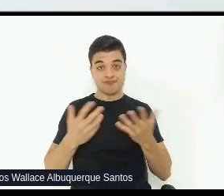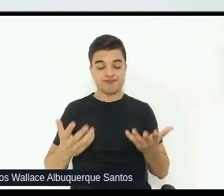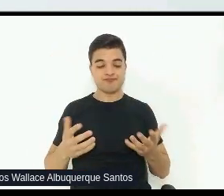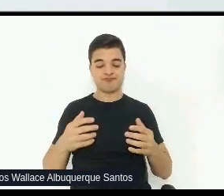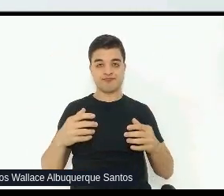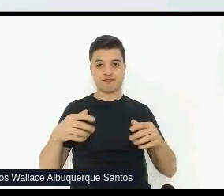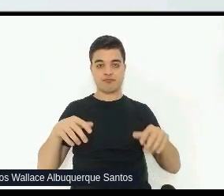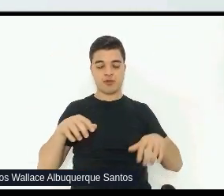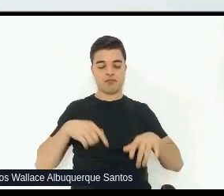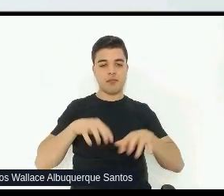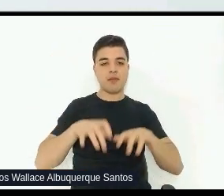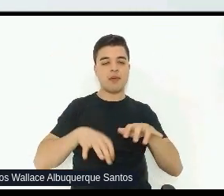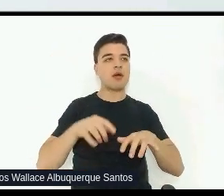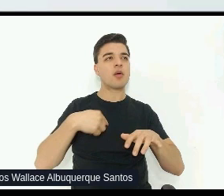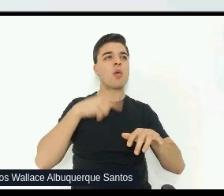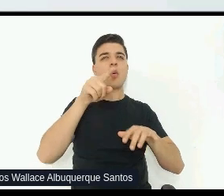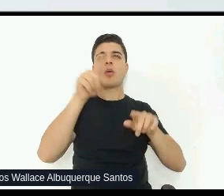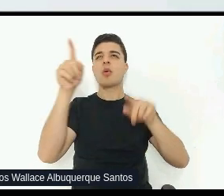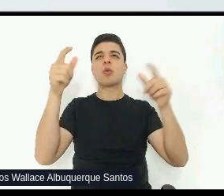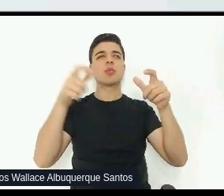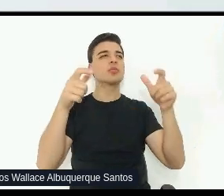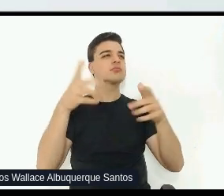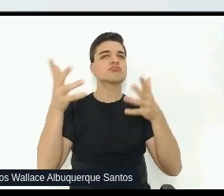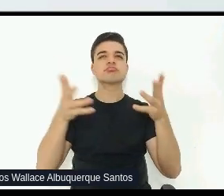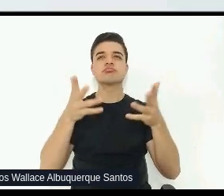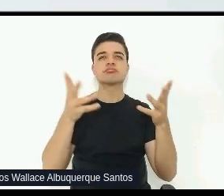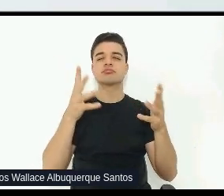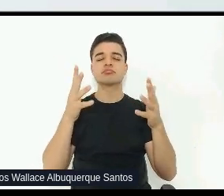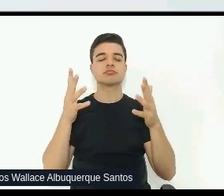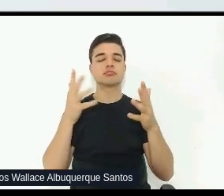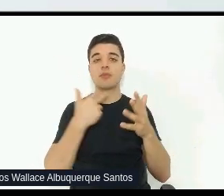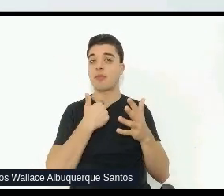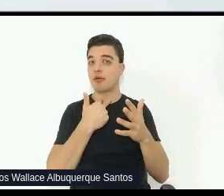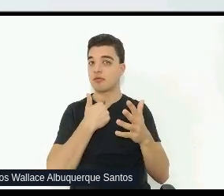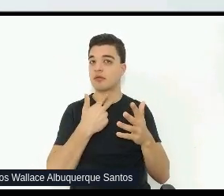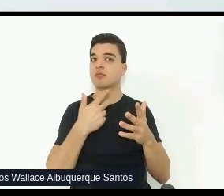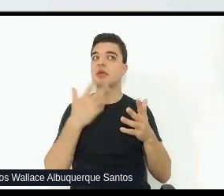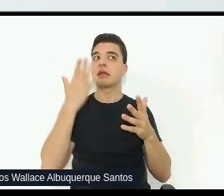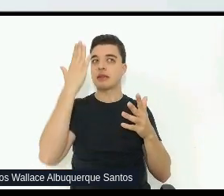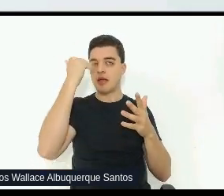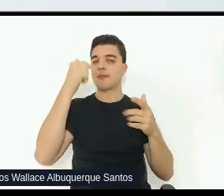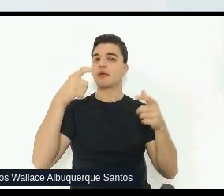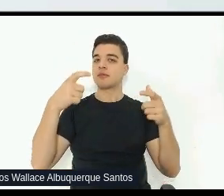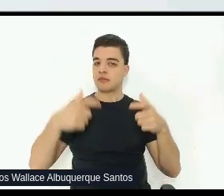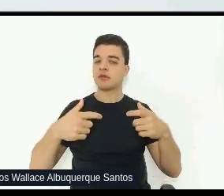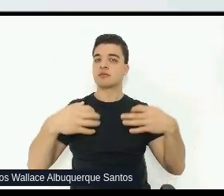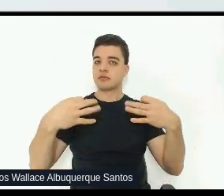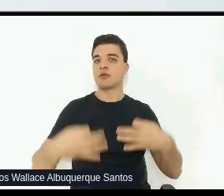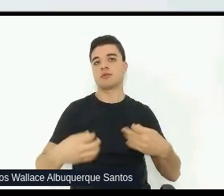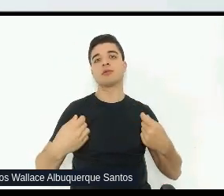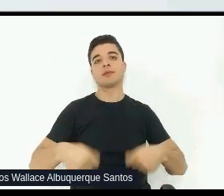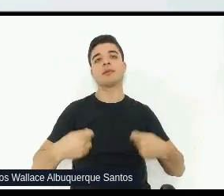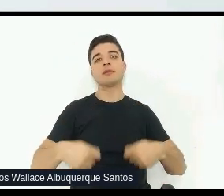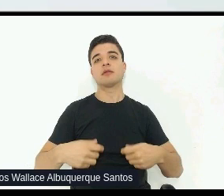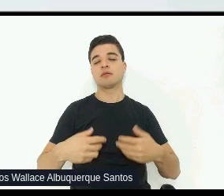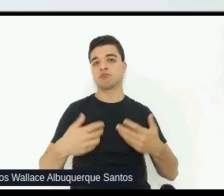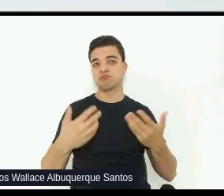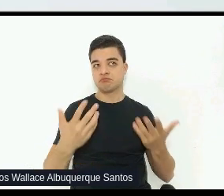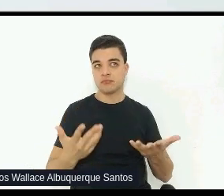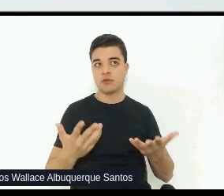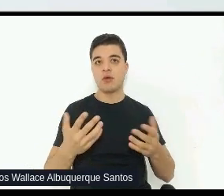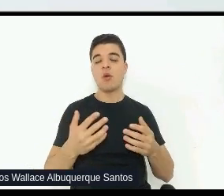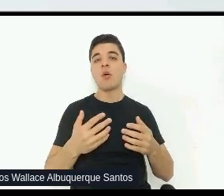jornada. Né? Então a gente precisa pensar também nisso. Estou dividindo a minha página em departamentos.